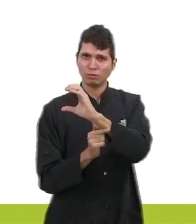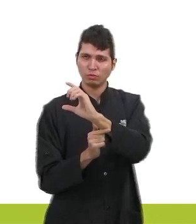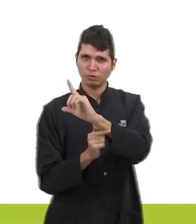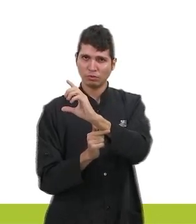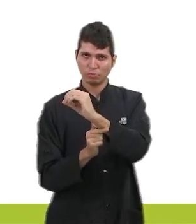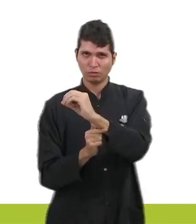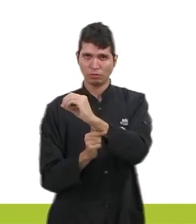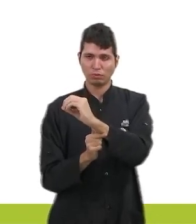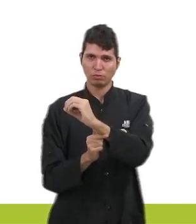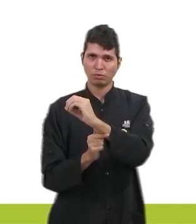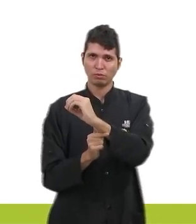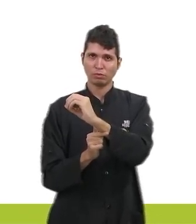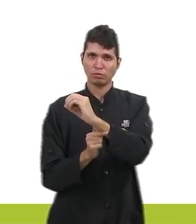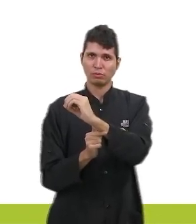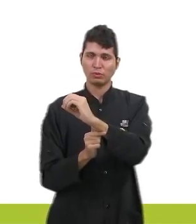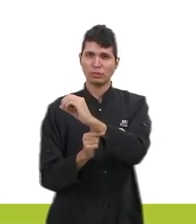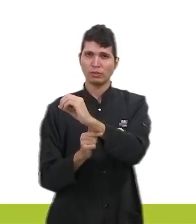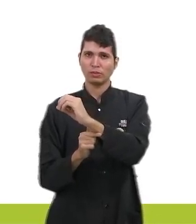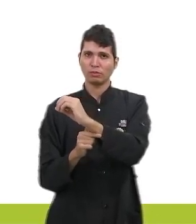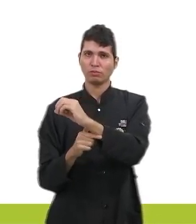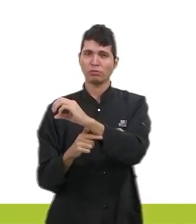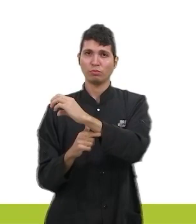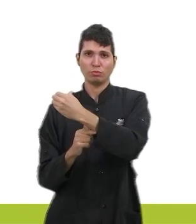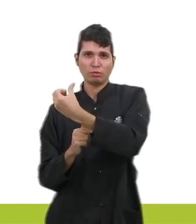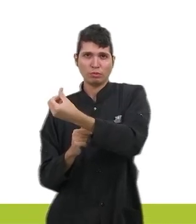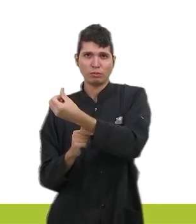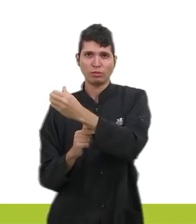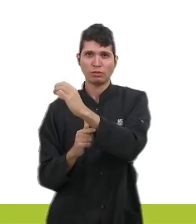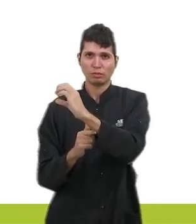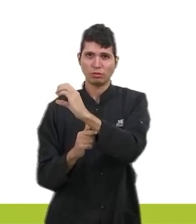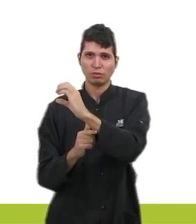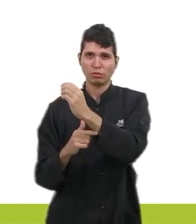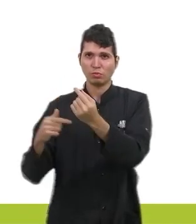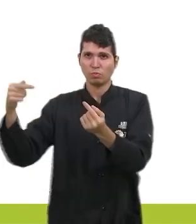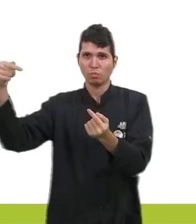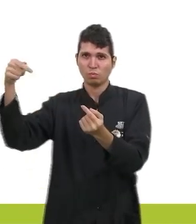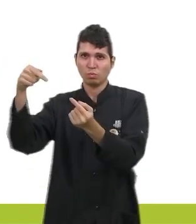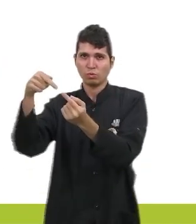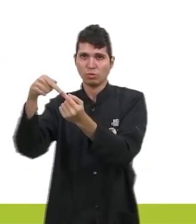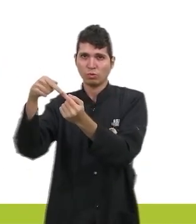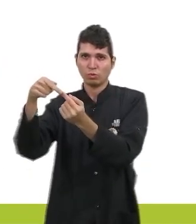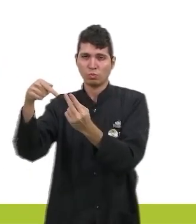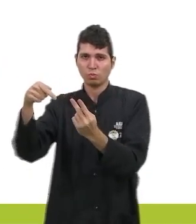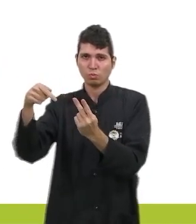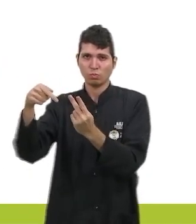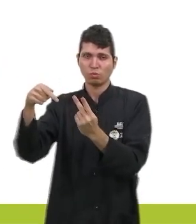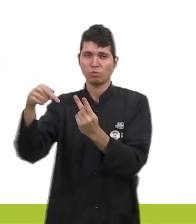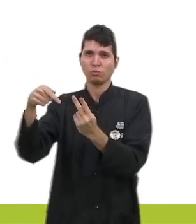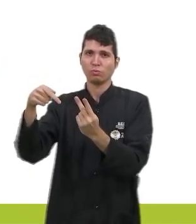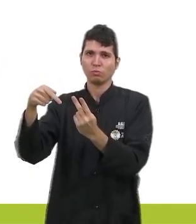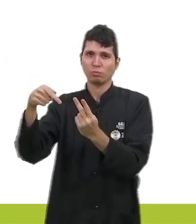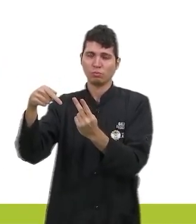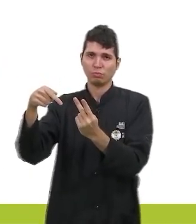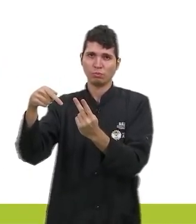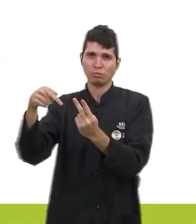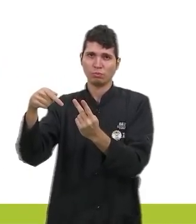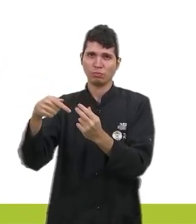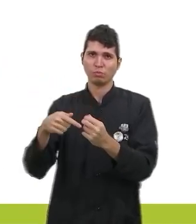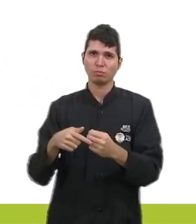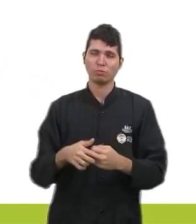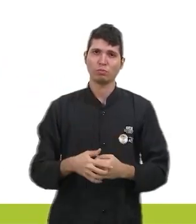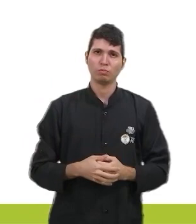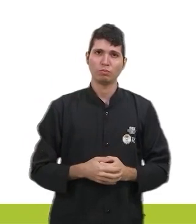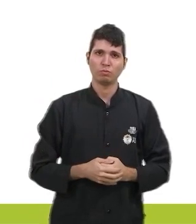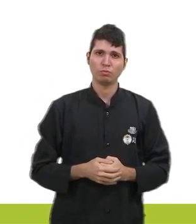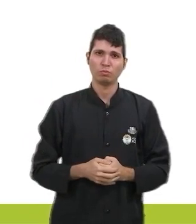carbonos? Por 6 carbonos e uma ligação dupla. Esses 6 carbonos eu não consigo dizer quem é o